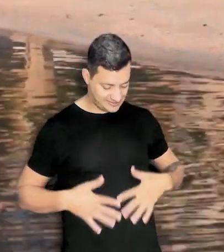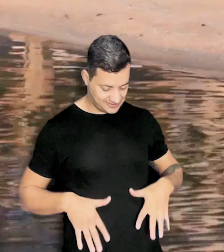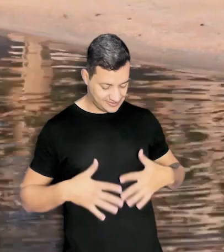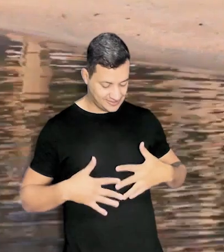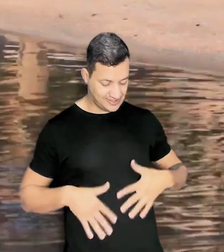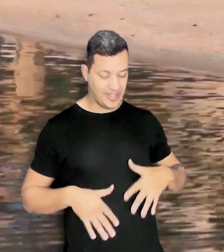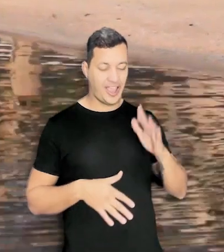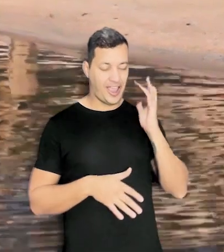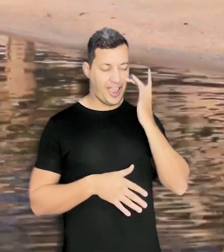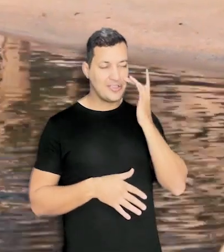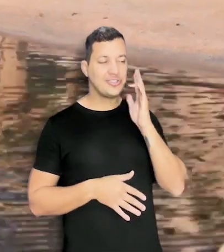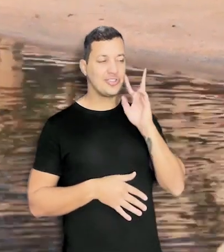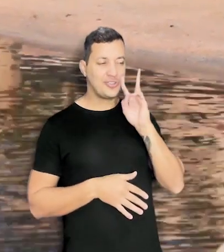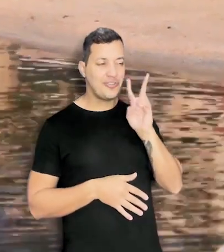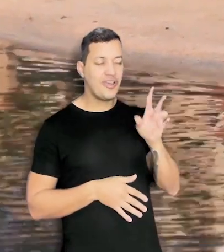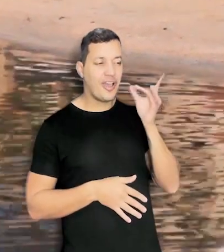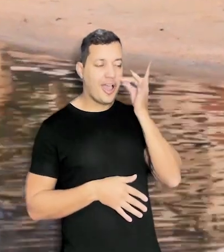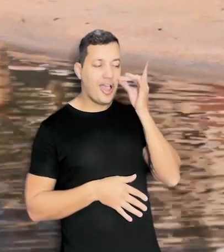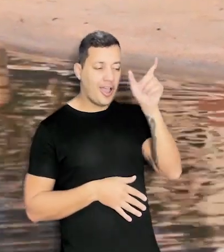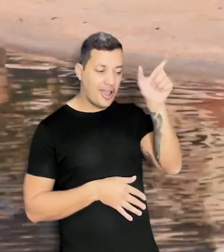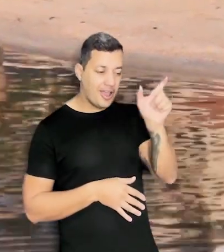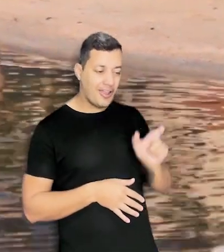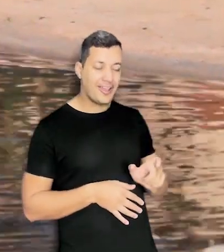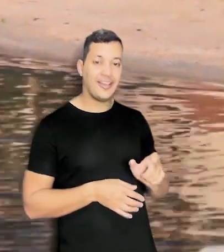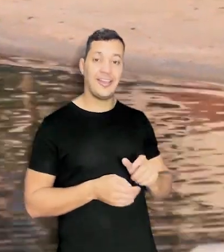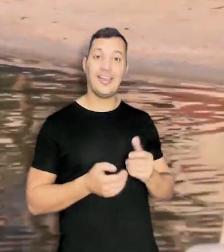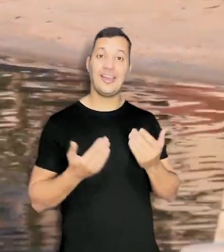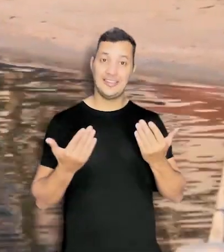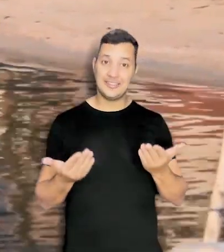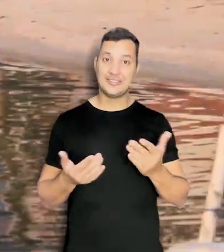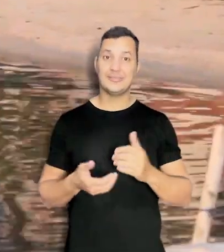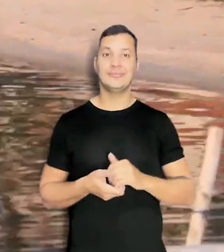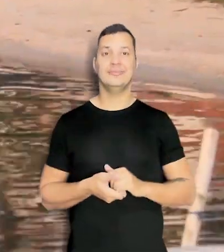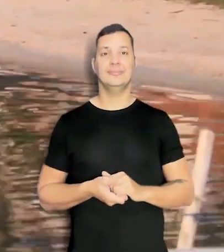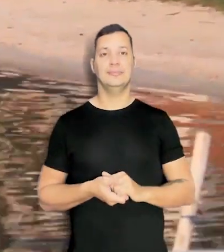Eu acho que eu tô vendo. Isso, pai.